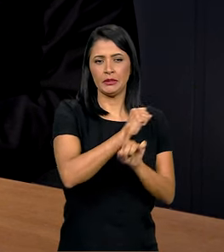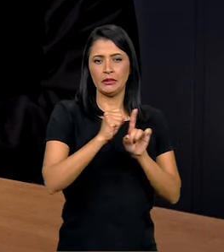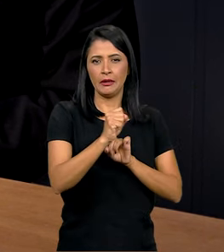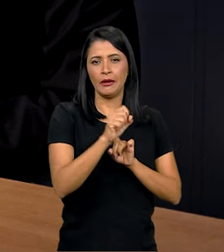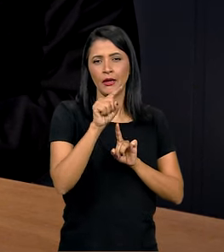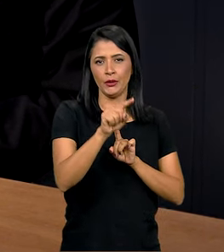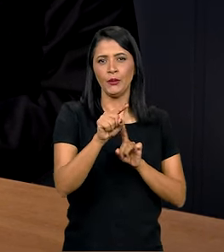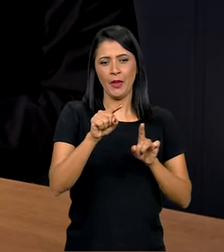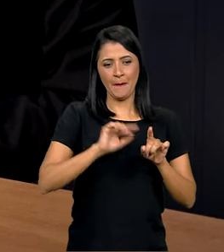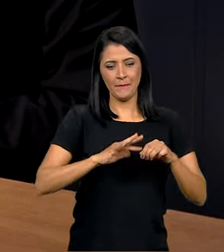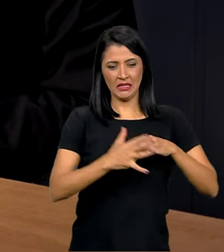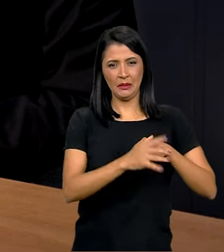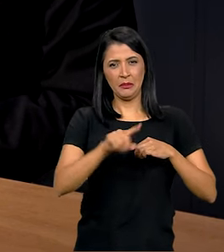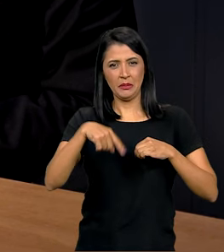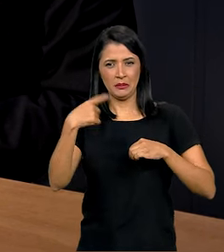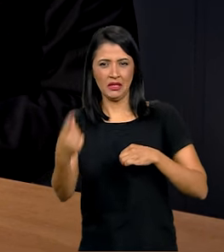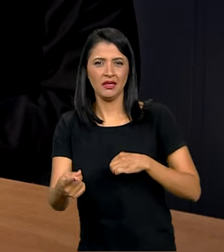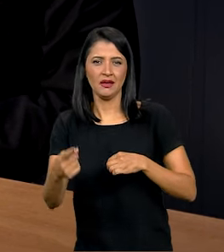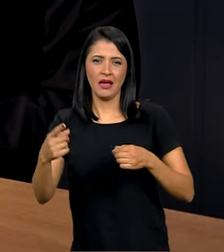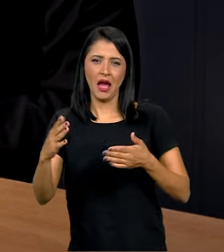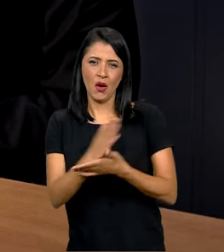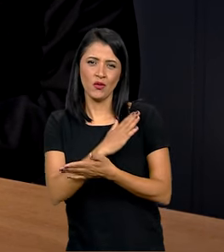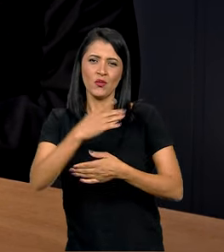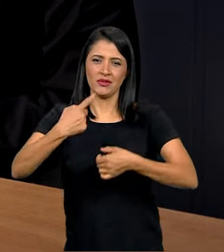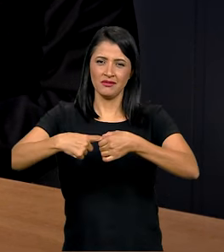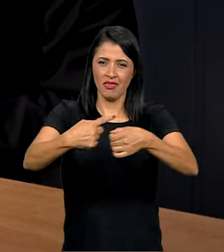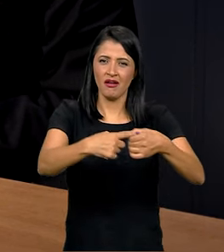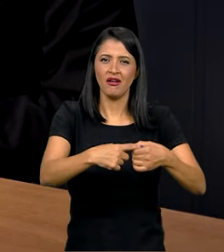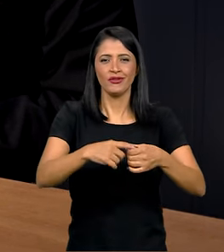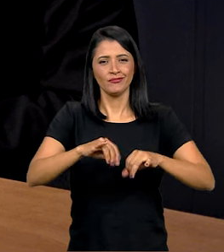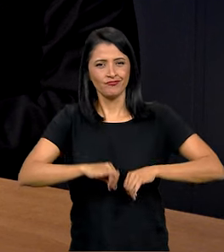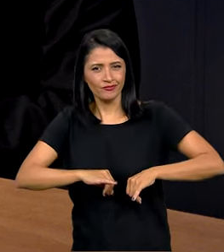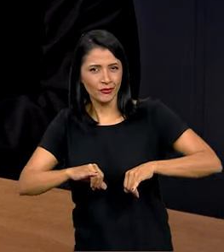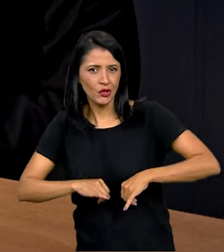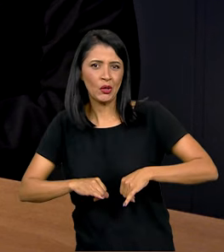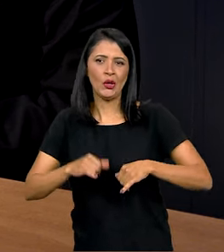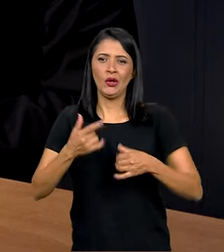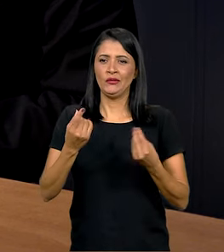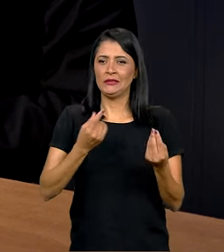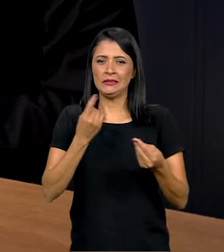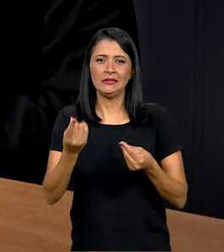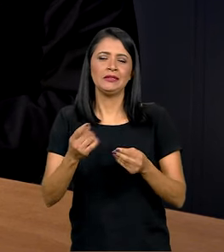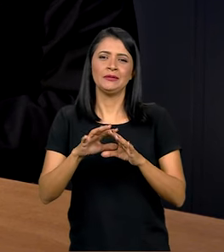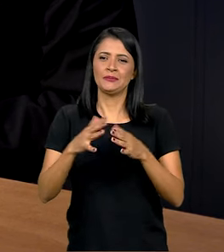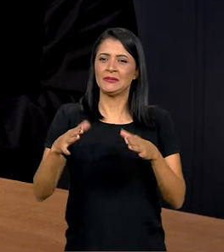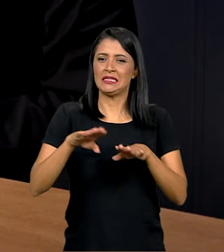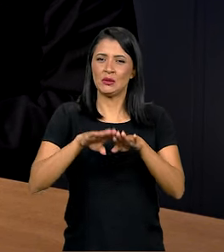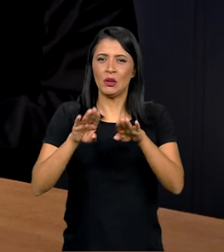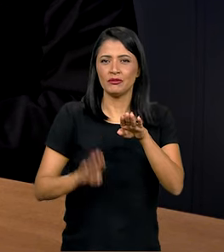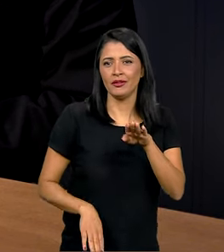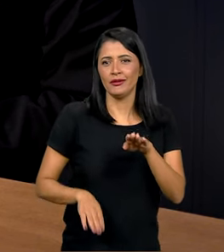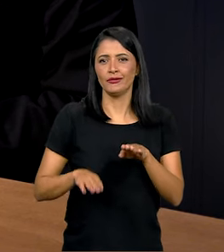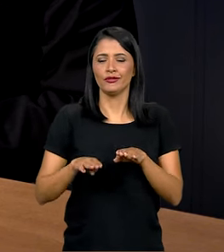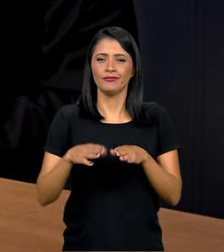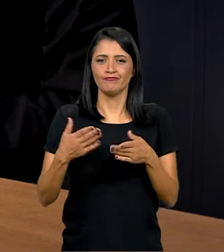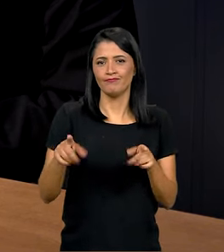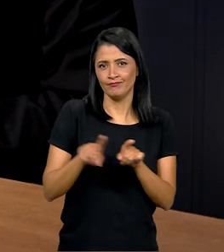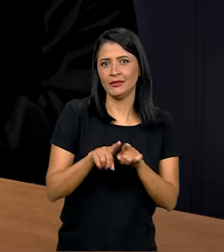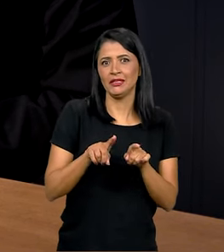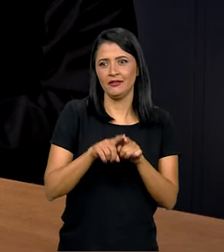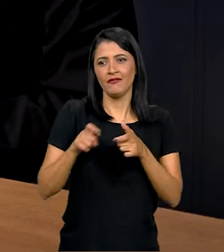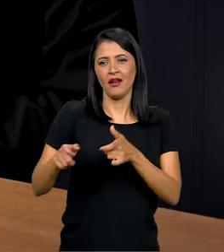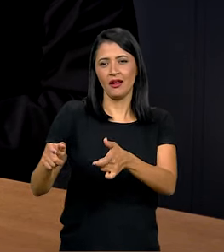sociais o contexto do pós-pandemia que ainda afeta muitas cidades e deixou um um Rastro aí de aumento das desigualdades